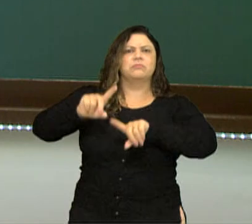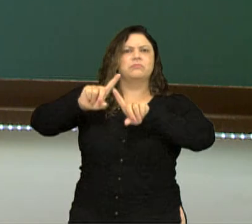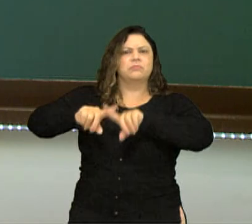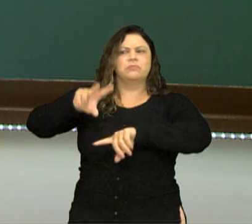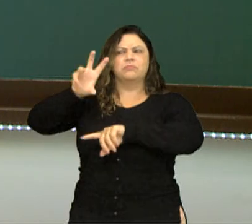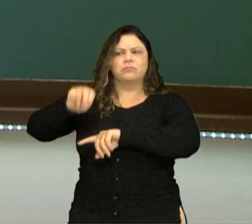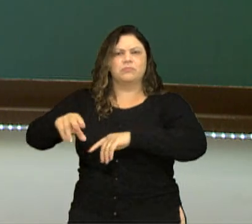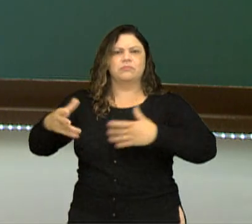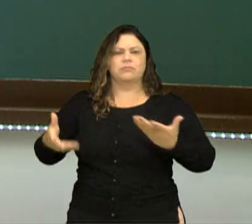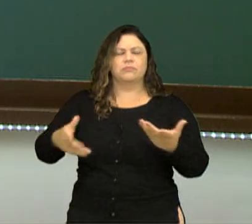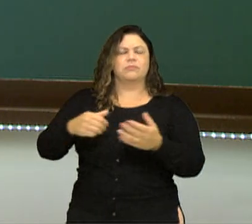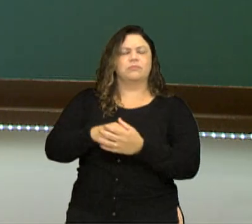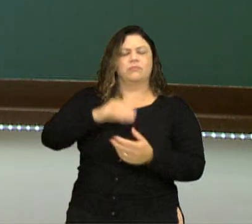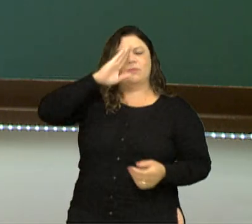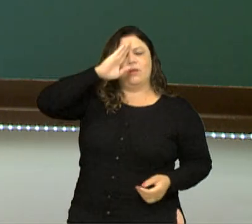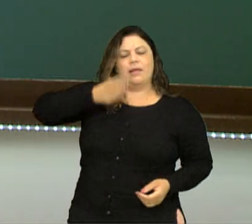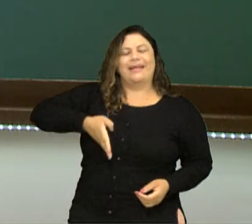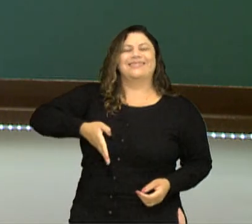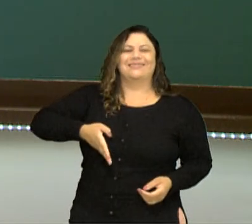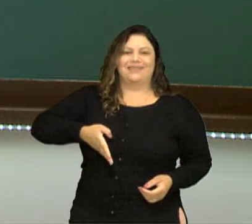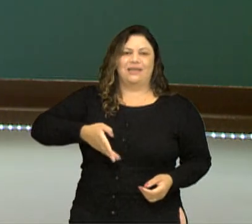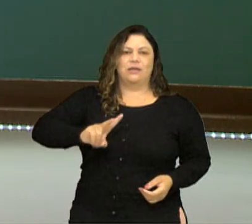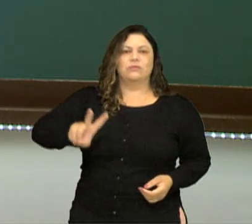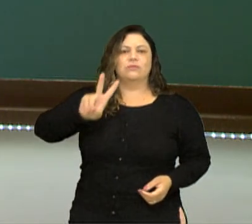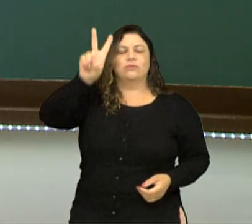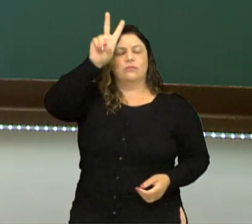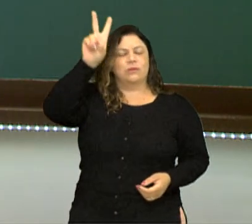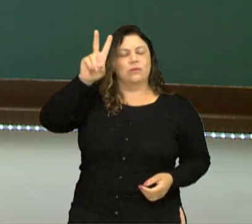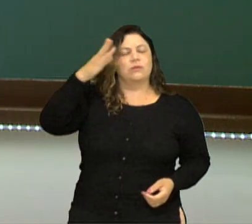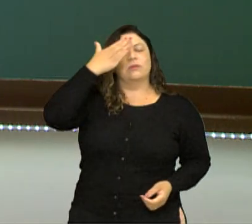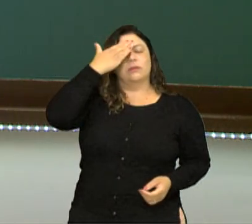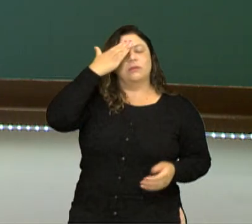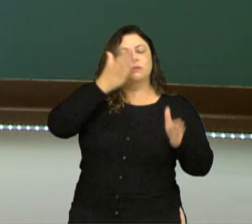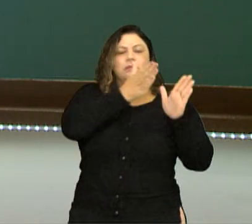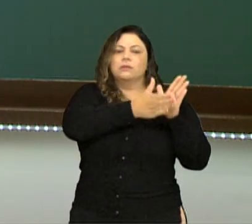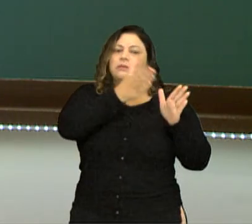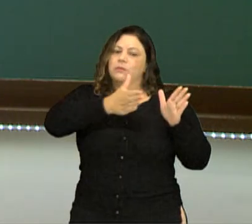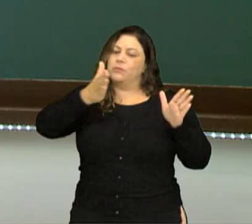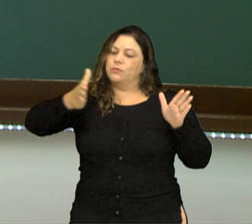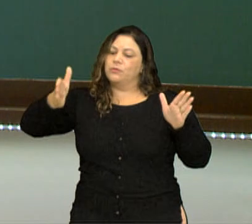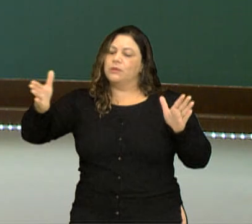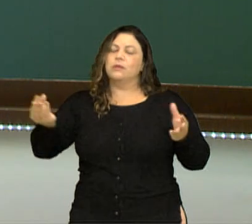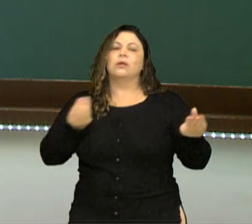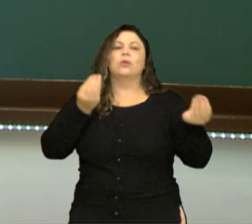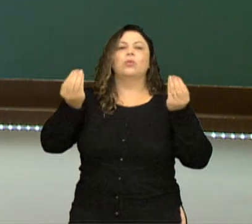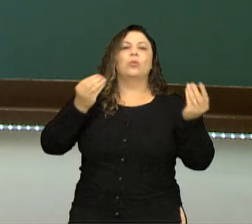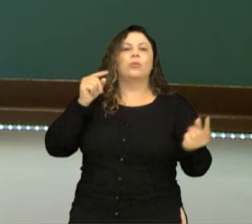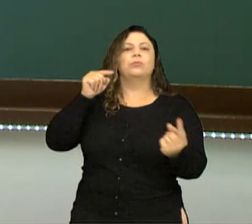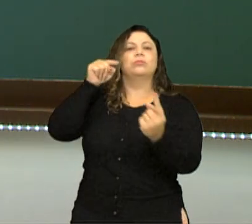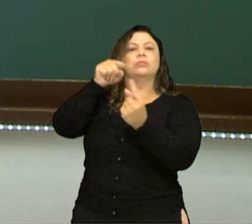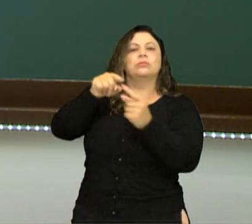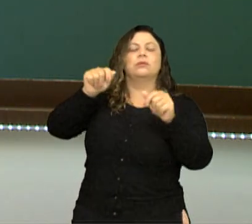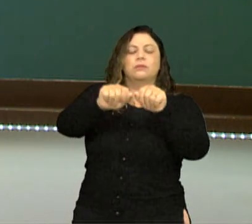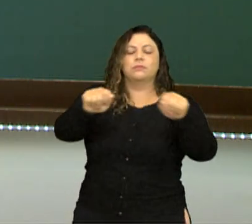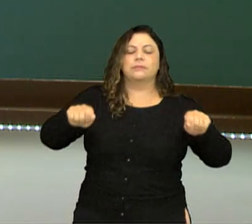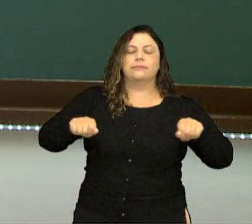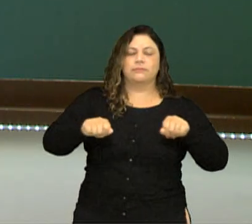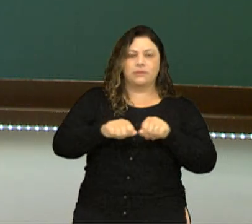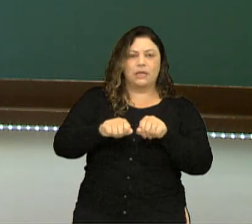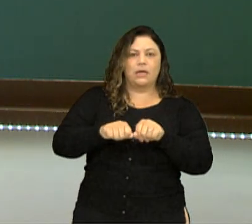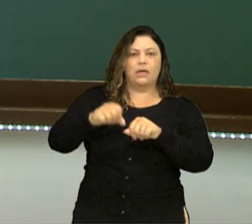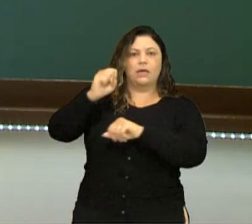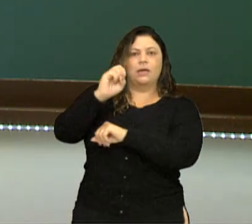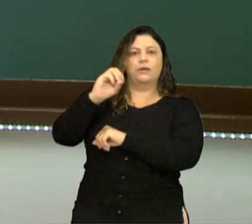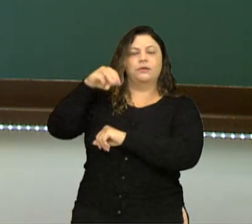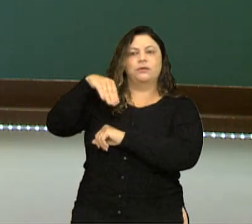não é chegar no valor exato, é você saber o processo de como determinar uma área, a área da sombra